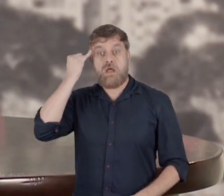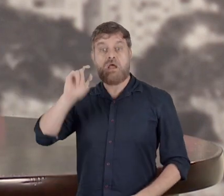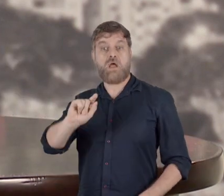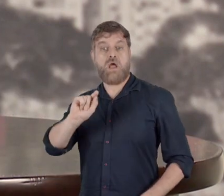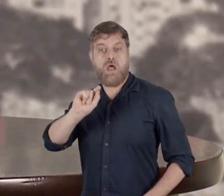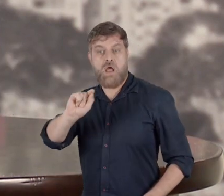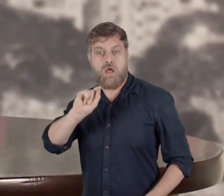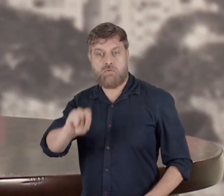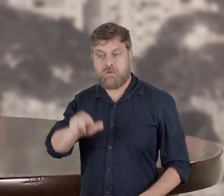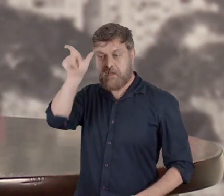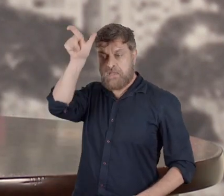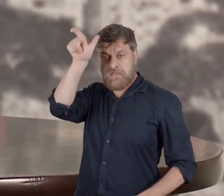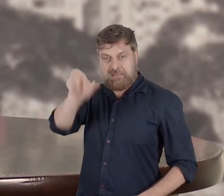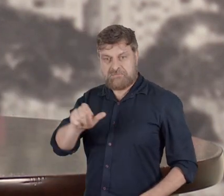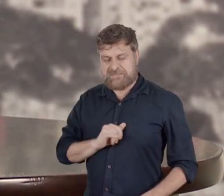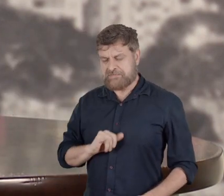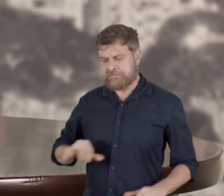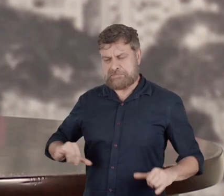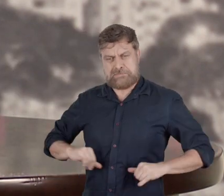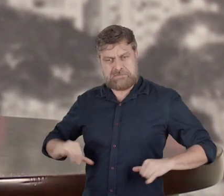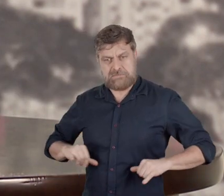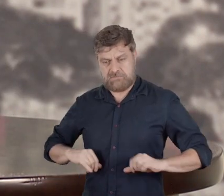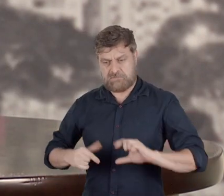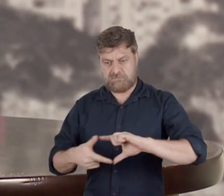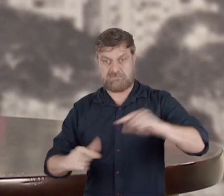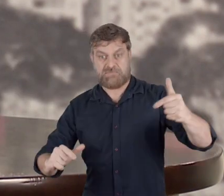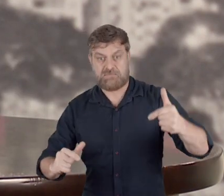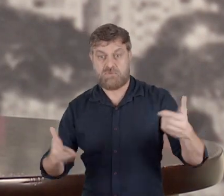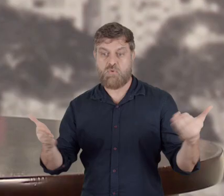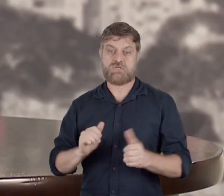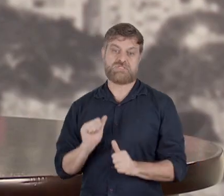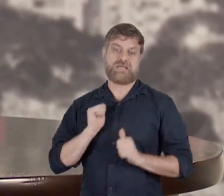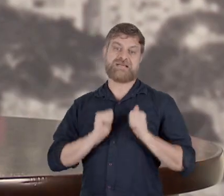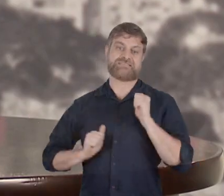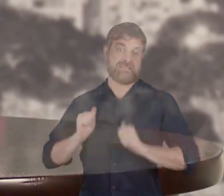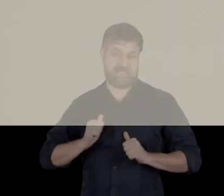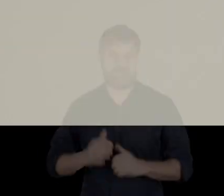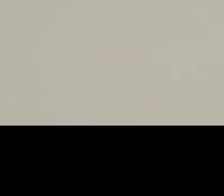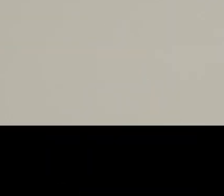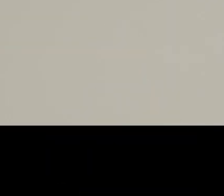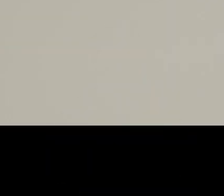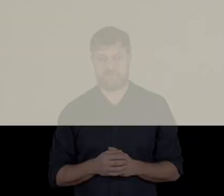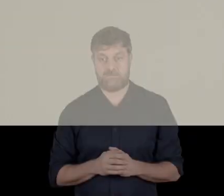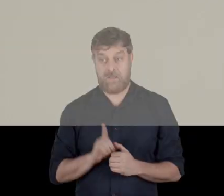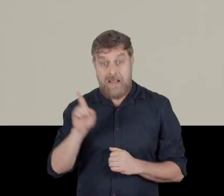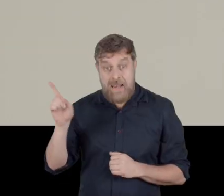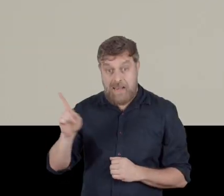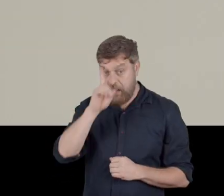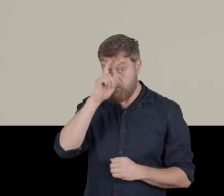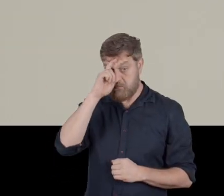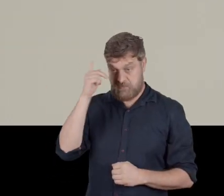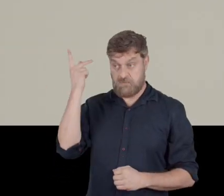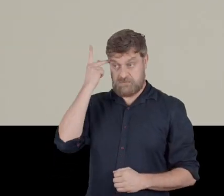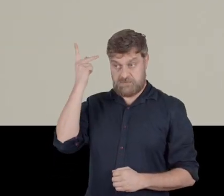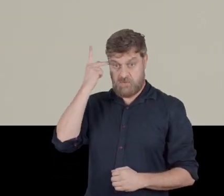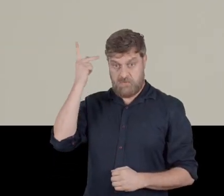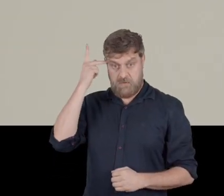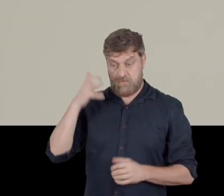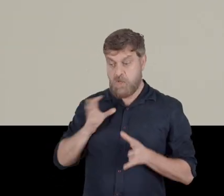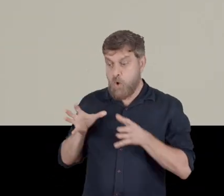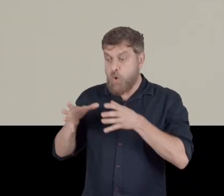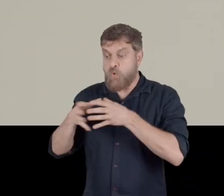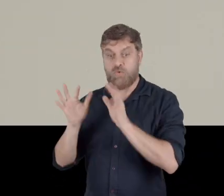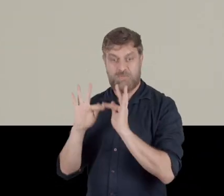Então a ideia de que o mal-estar básico da contemporaneidade é a ansiedade. Lá no Hospital das Clínicas a gente tem um grupo